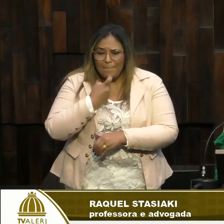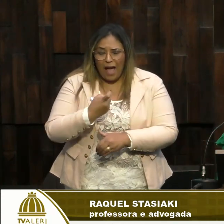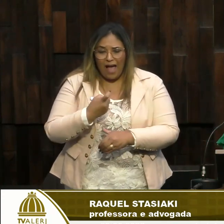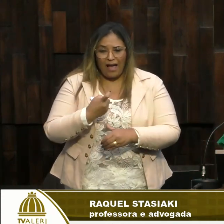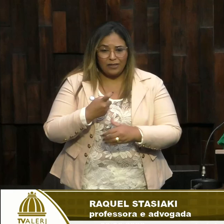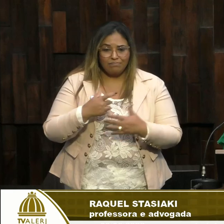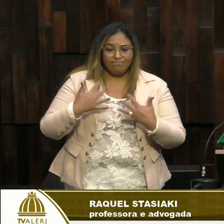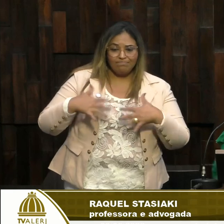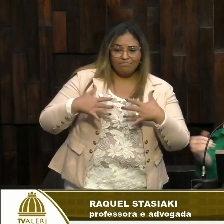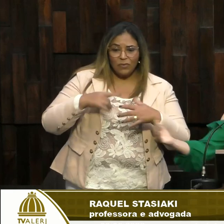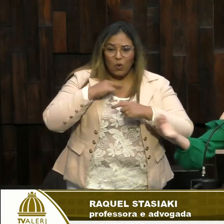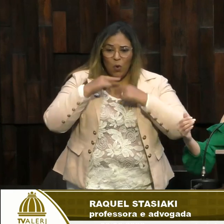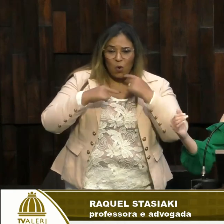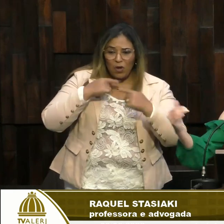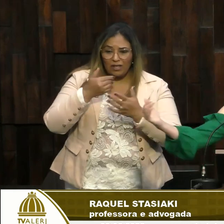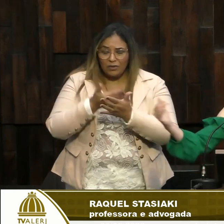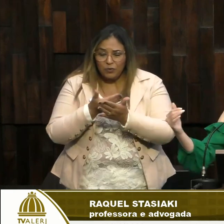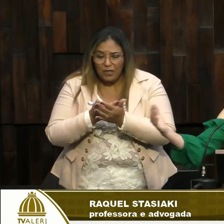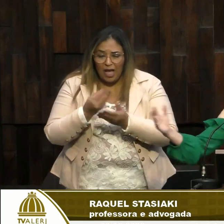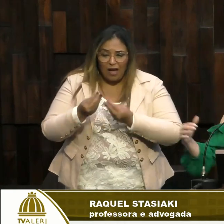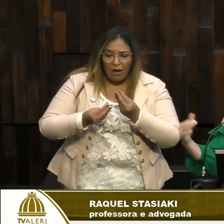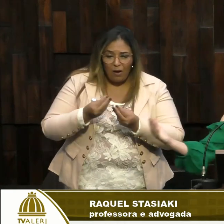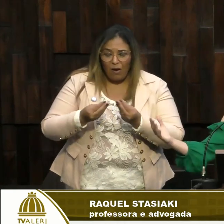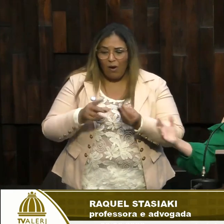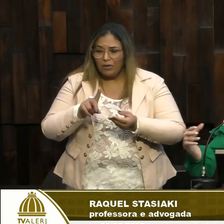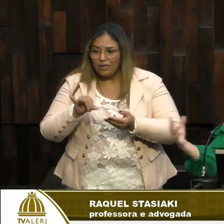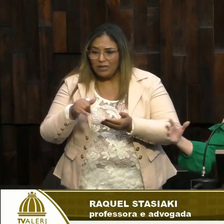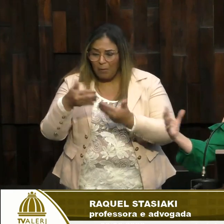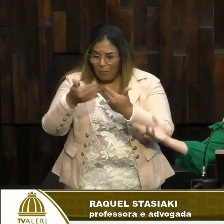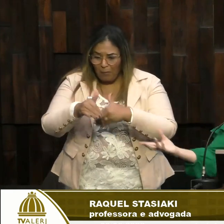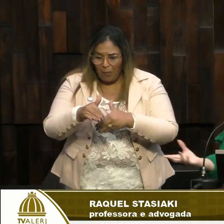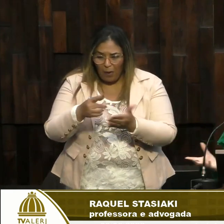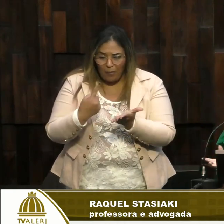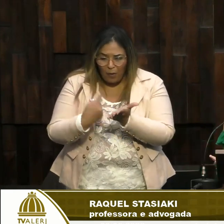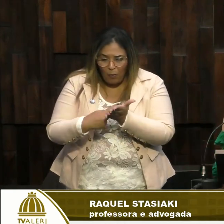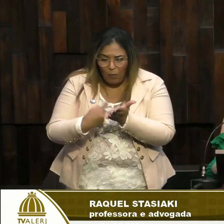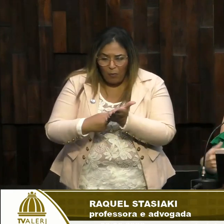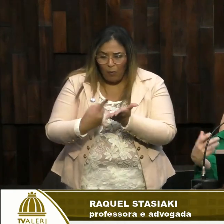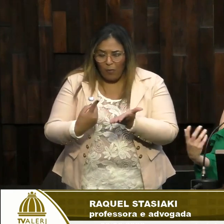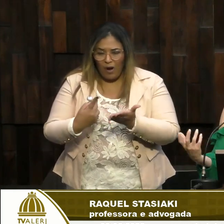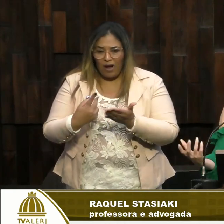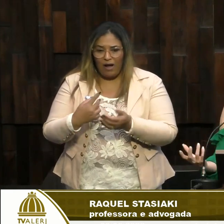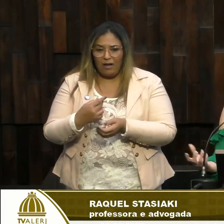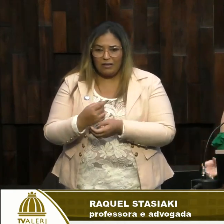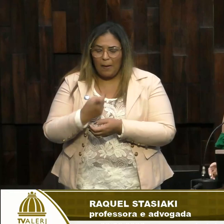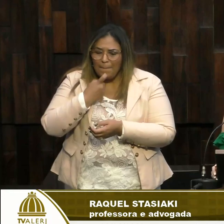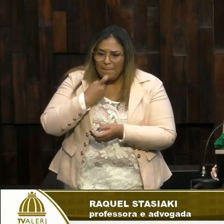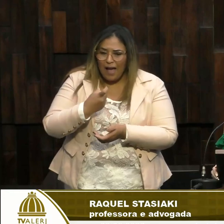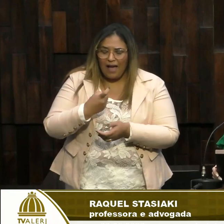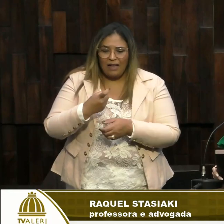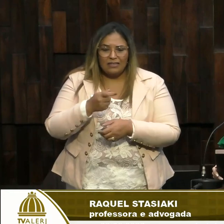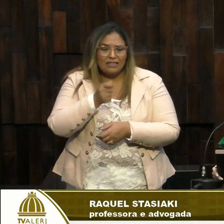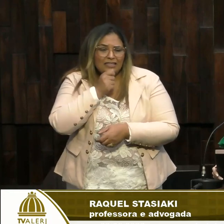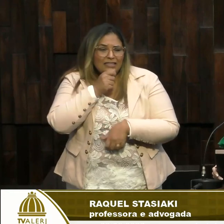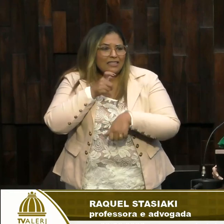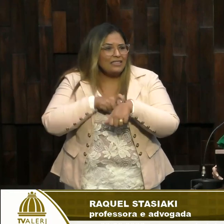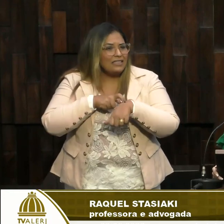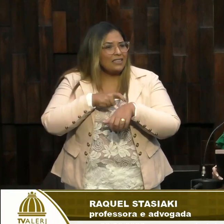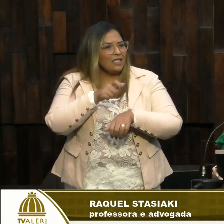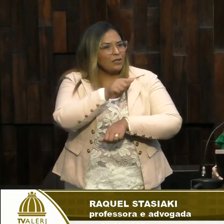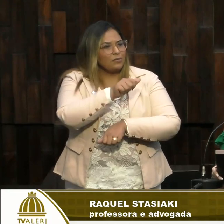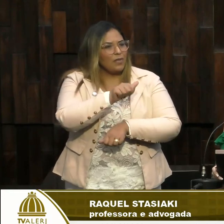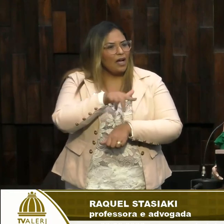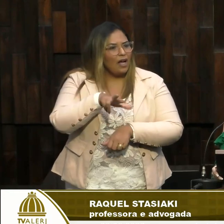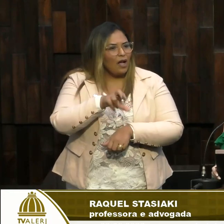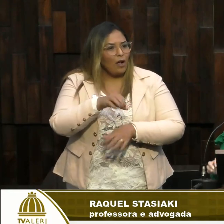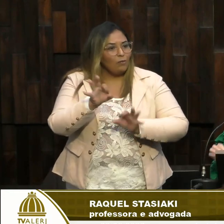né, a data da prova muito próxima da publicação do edital, ou seja, sem tempo para o aluno se preparar. Então,